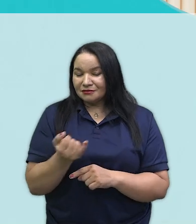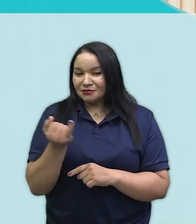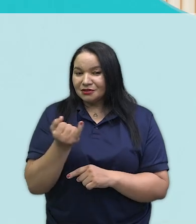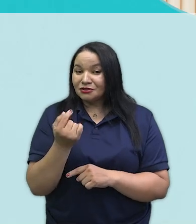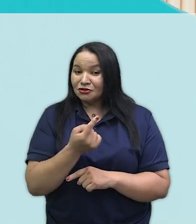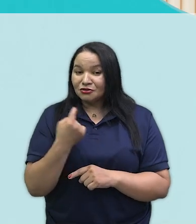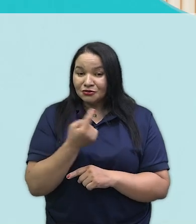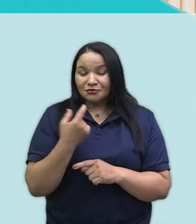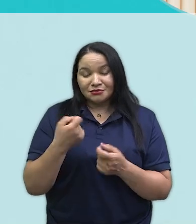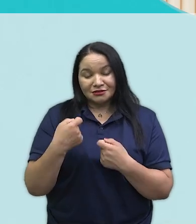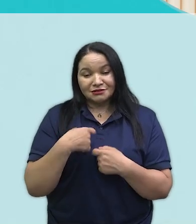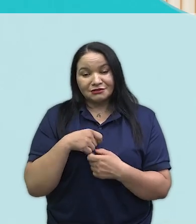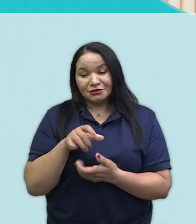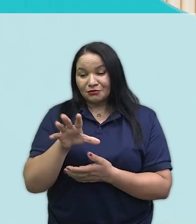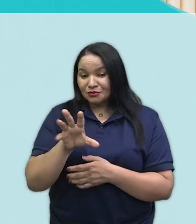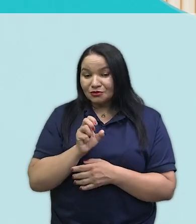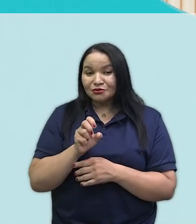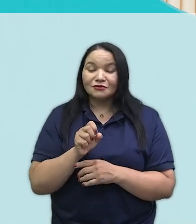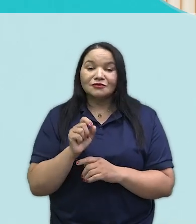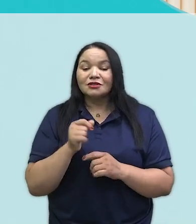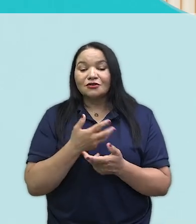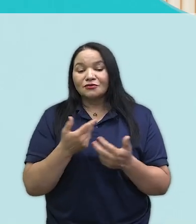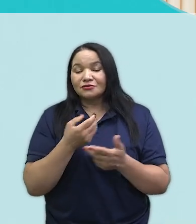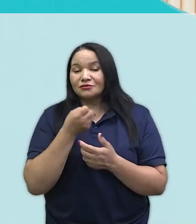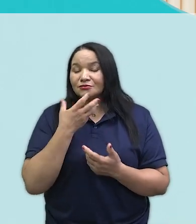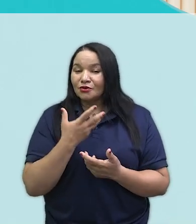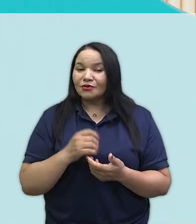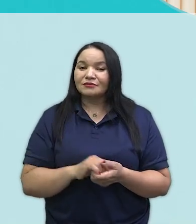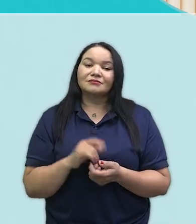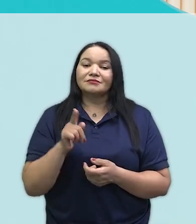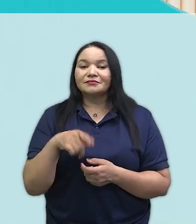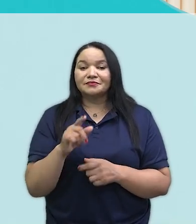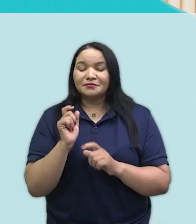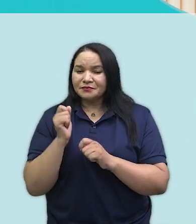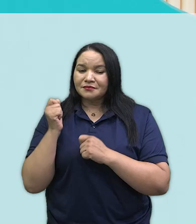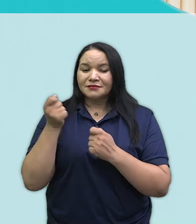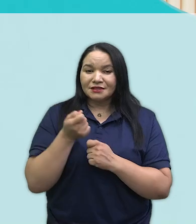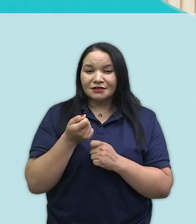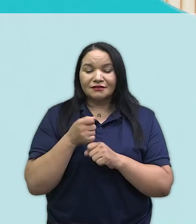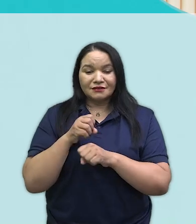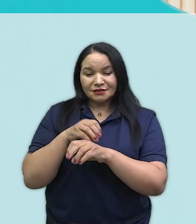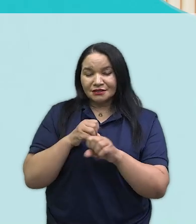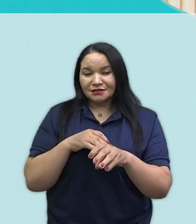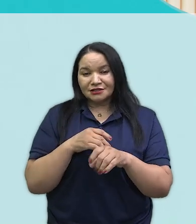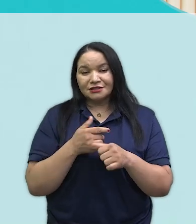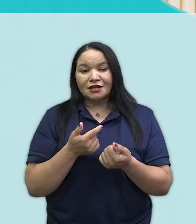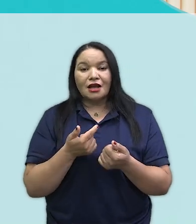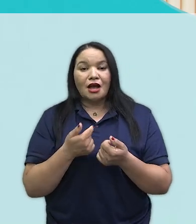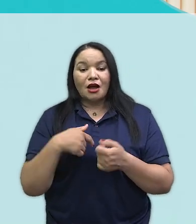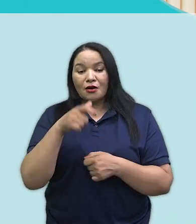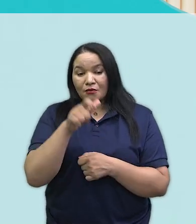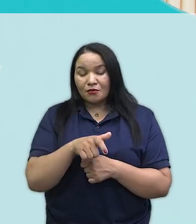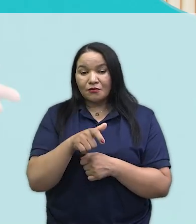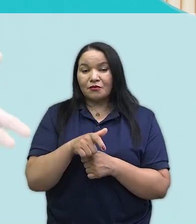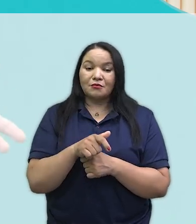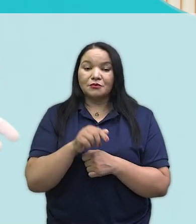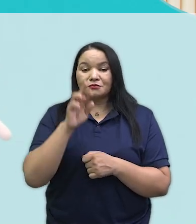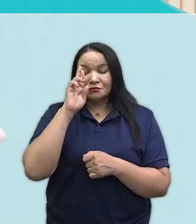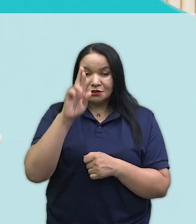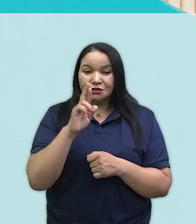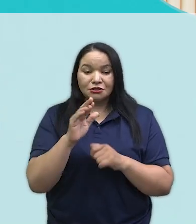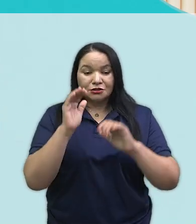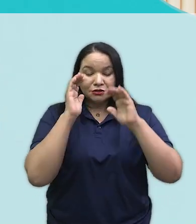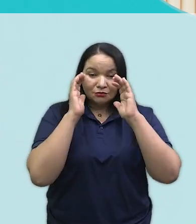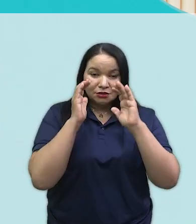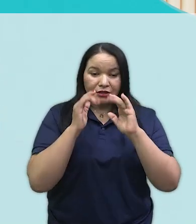que eu assimile as coisas boas, por exemplo, no judô, que ensina a gente a respeitar o mestre, respeitar